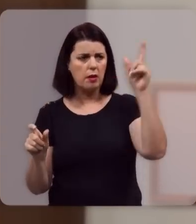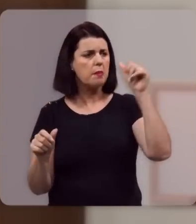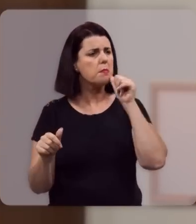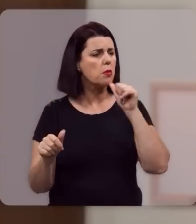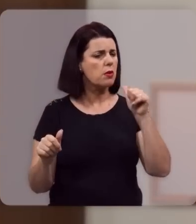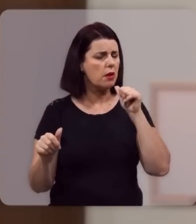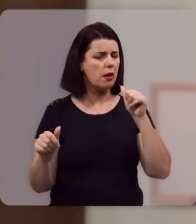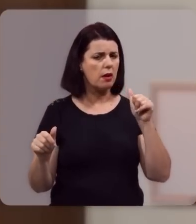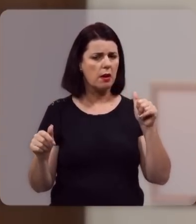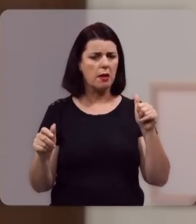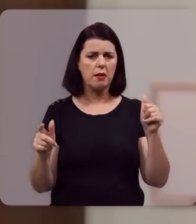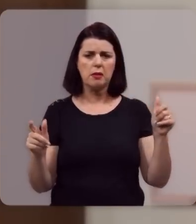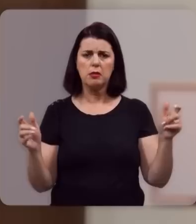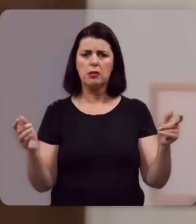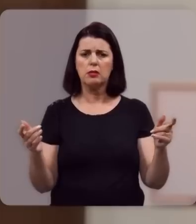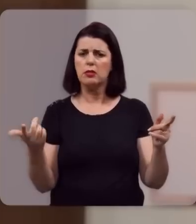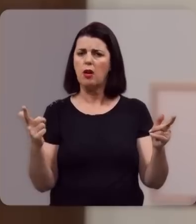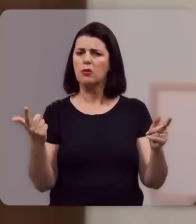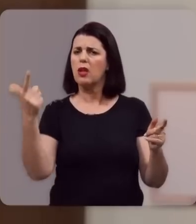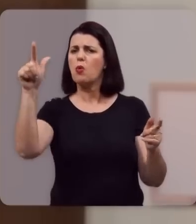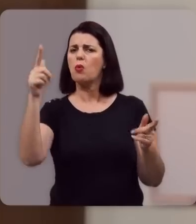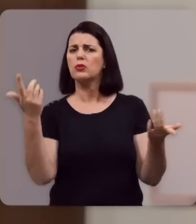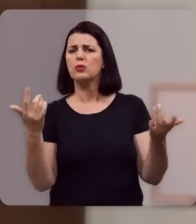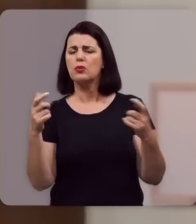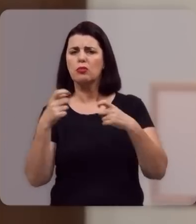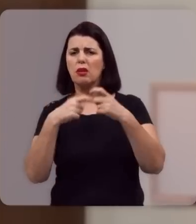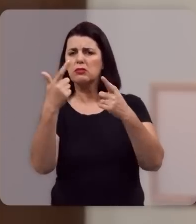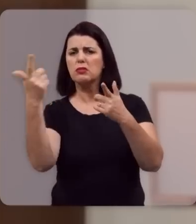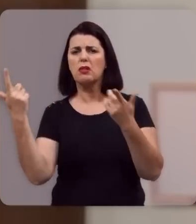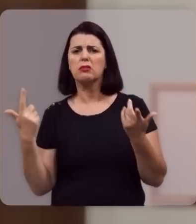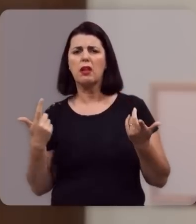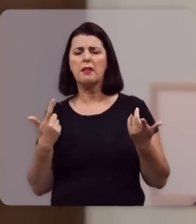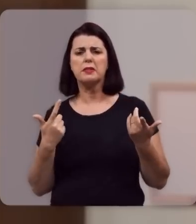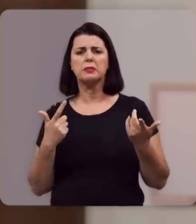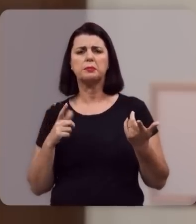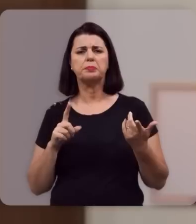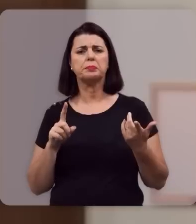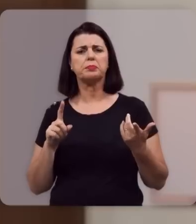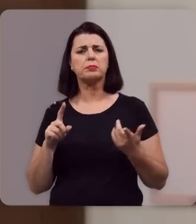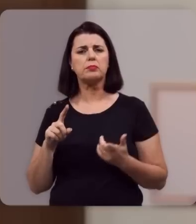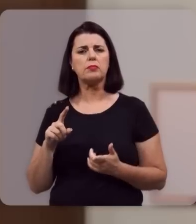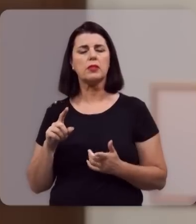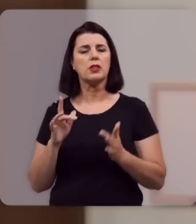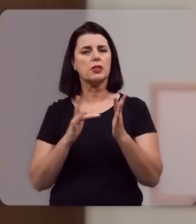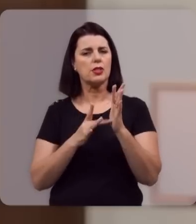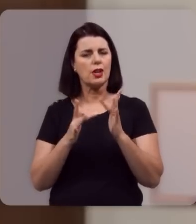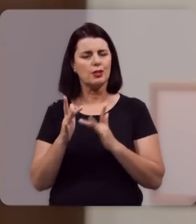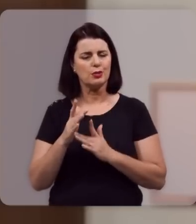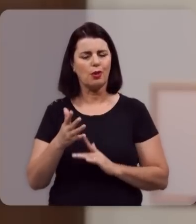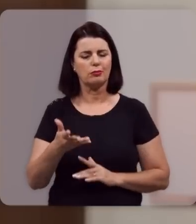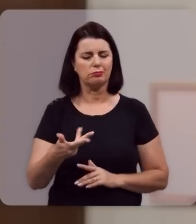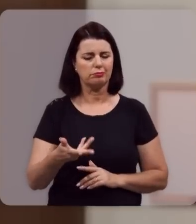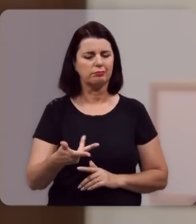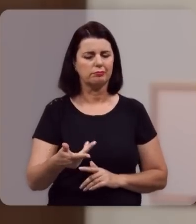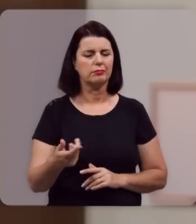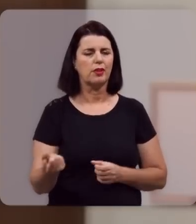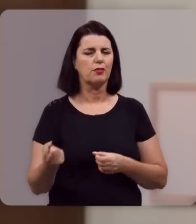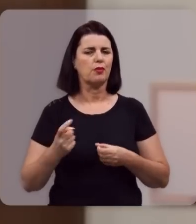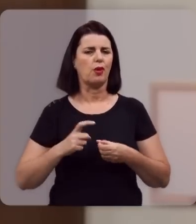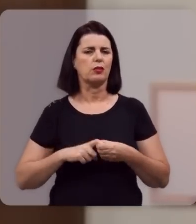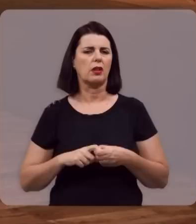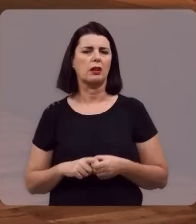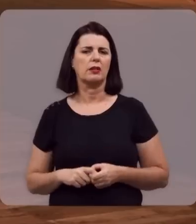e a sua semelhança. Todas essas formas de iniquidade são para nós um alerta. Jesus breve